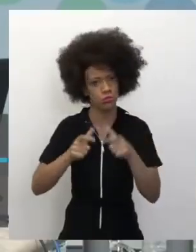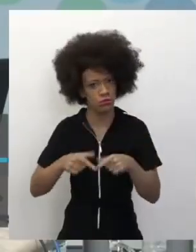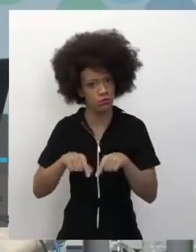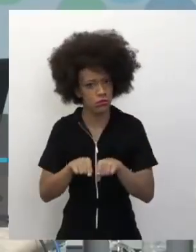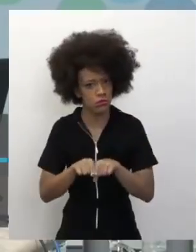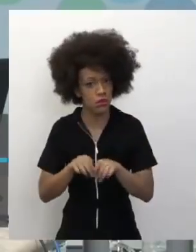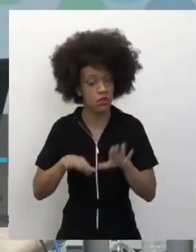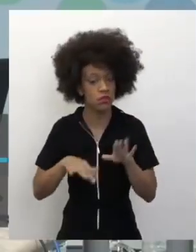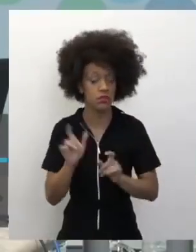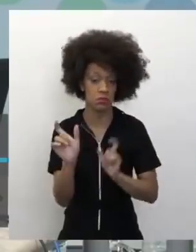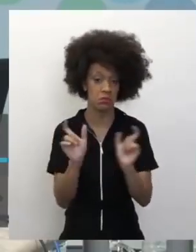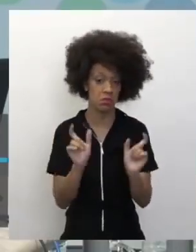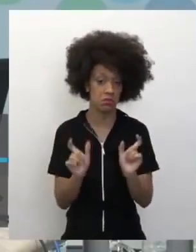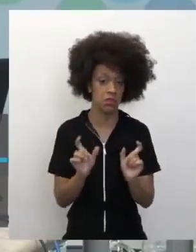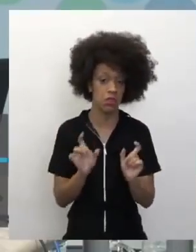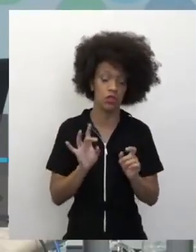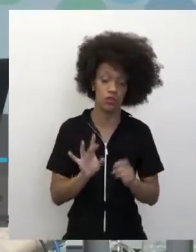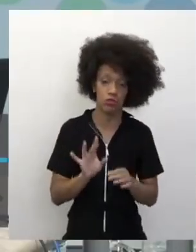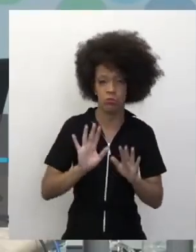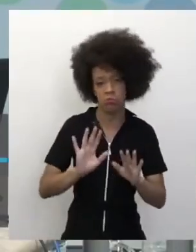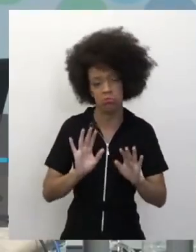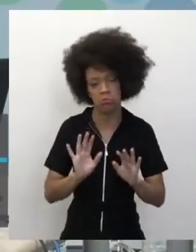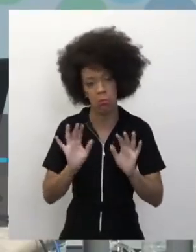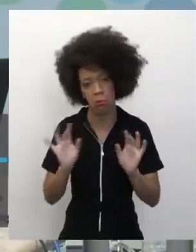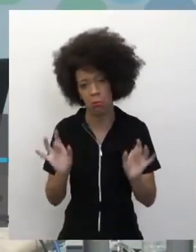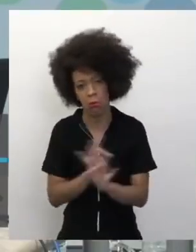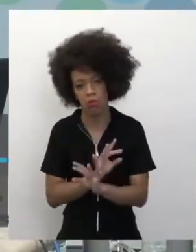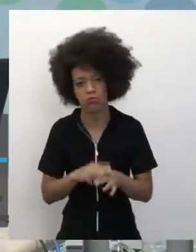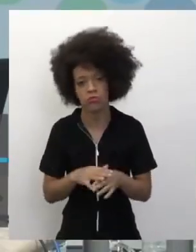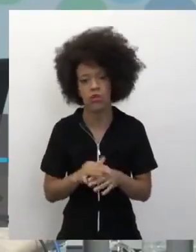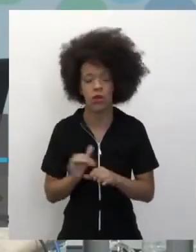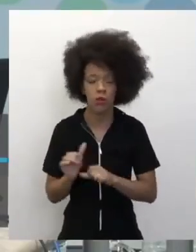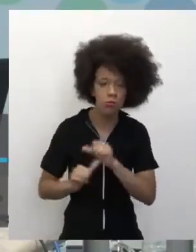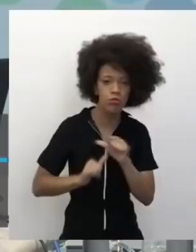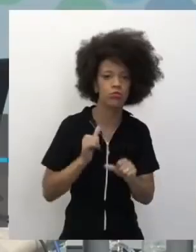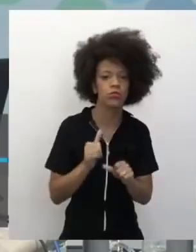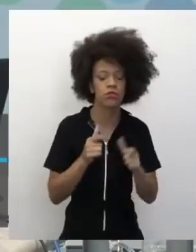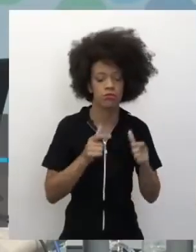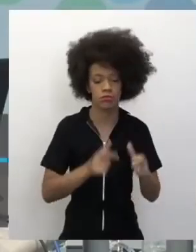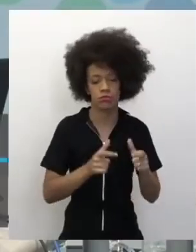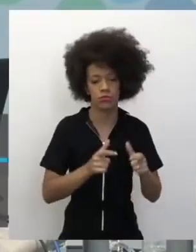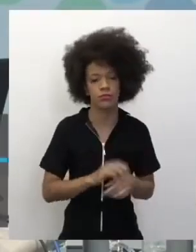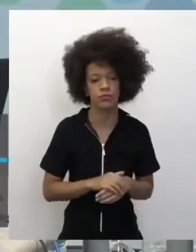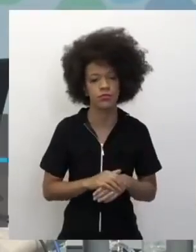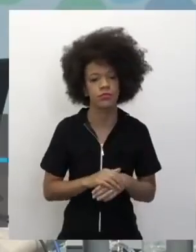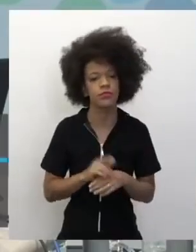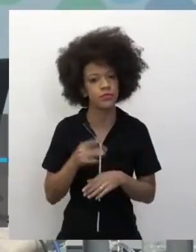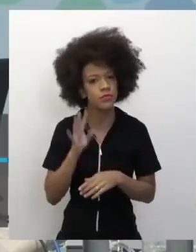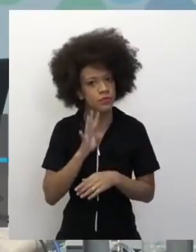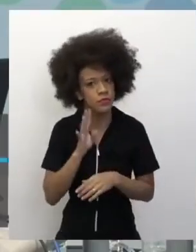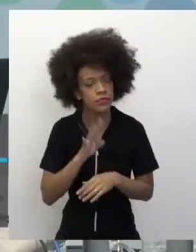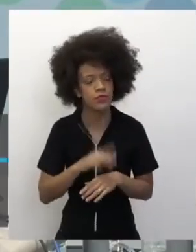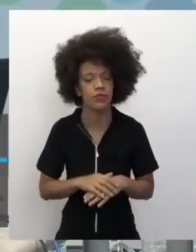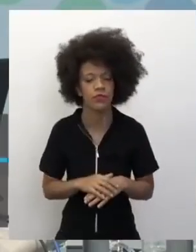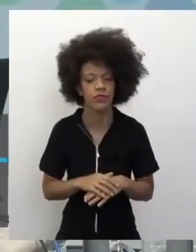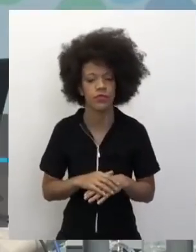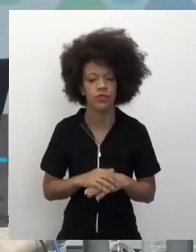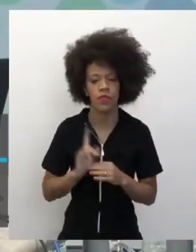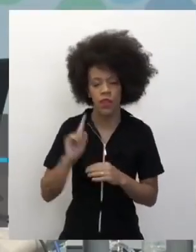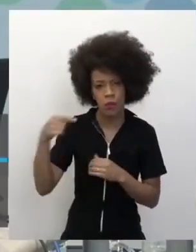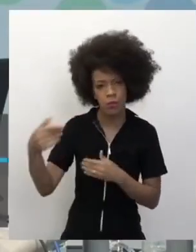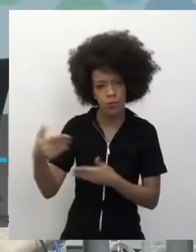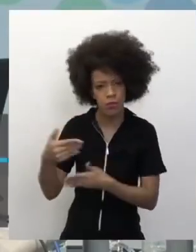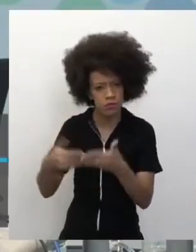vezes era uma palavrinha só, ponto, né? Porque mudava a ação, mudava o cenário, né? Isso também foi legal. O próximo